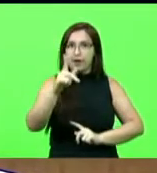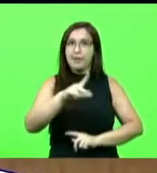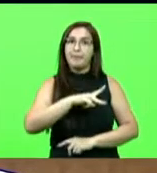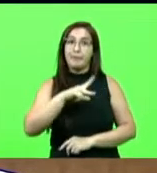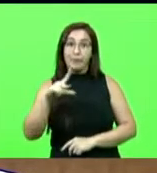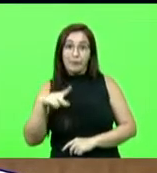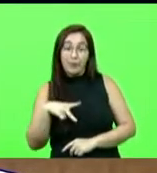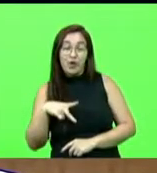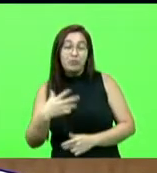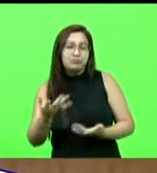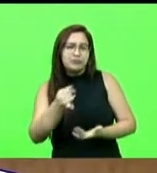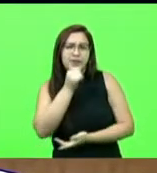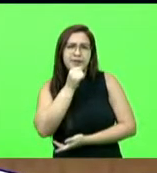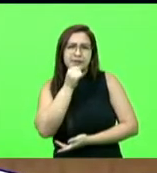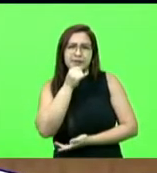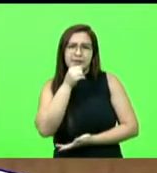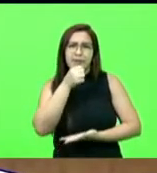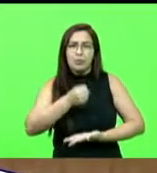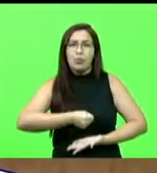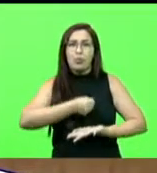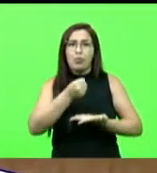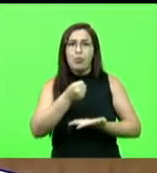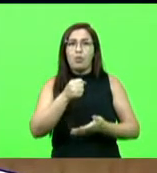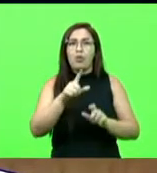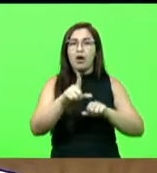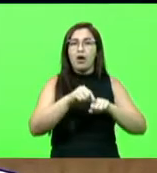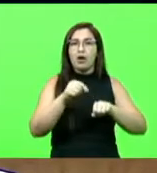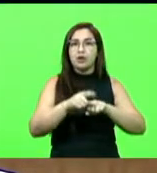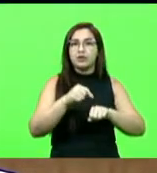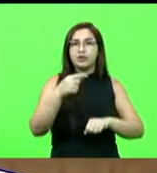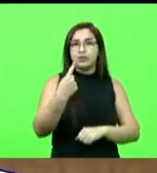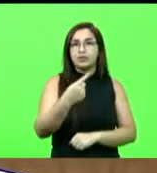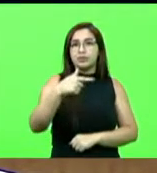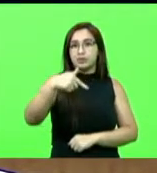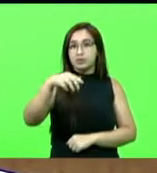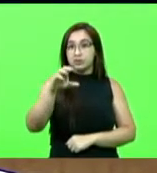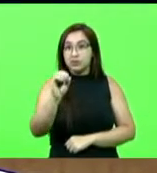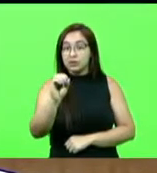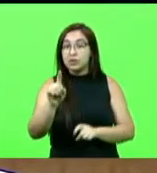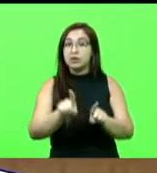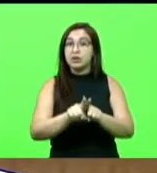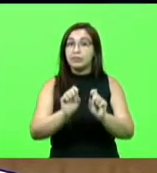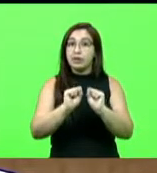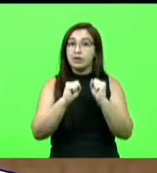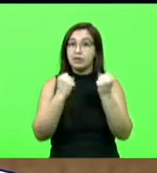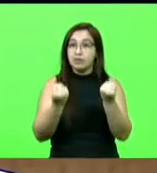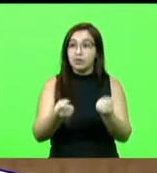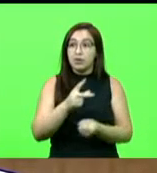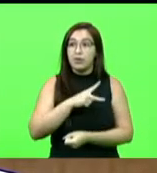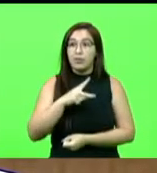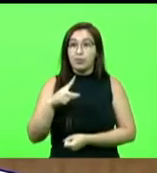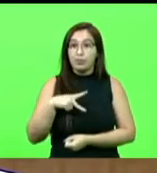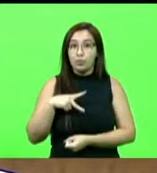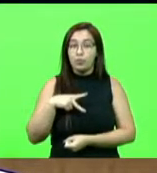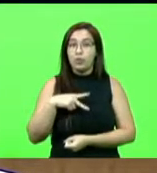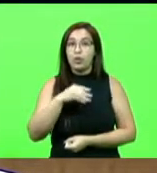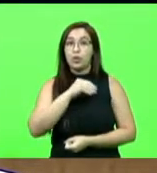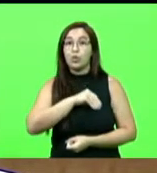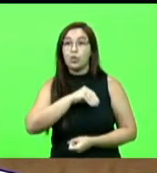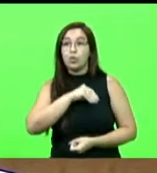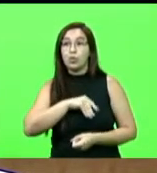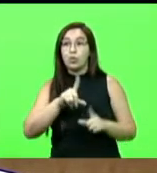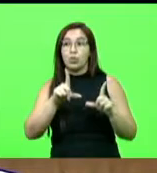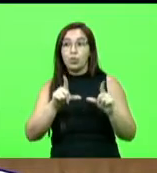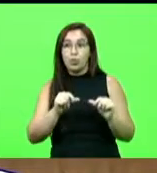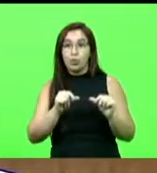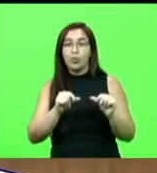exemplo das bolsas do artigo 170 e também da Defensoria Pública. O salário mínimo regional é